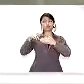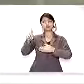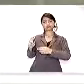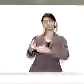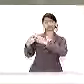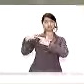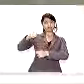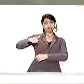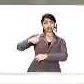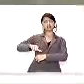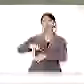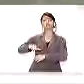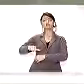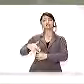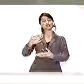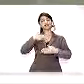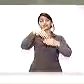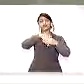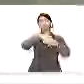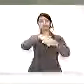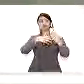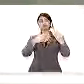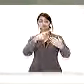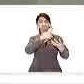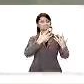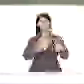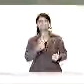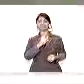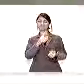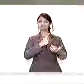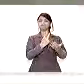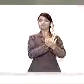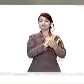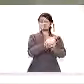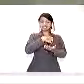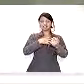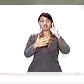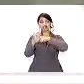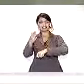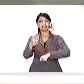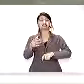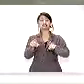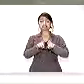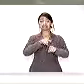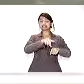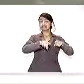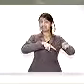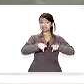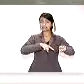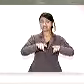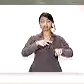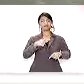casa e voto pela irregularidade da contratação eh bem como da licitação que o